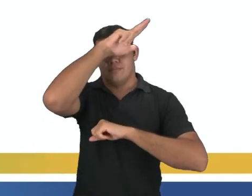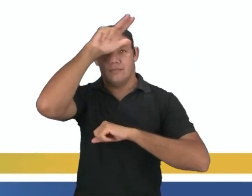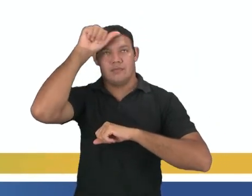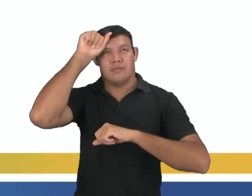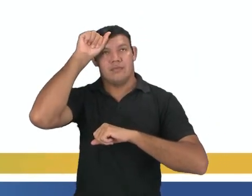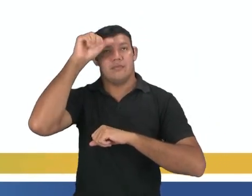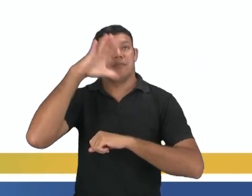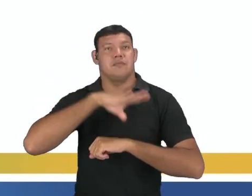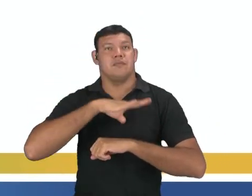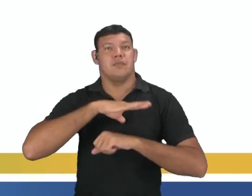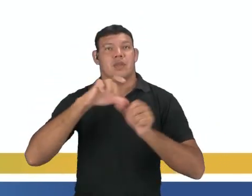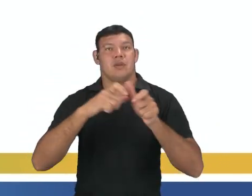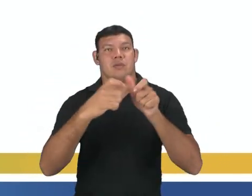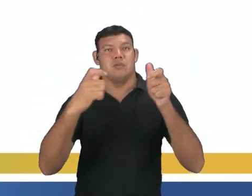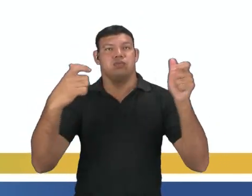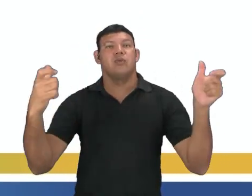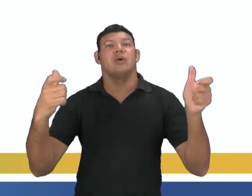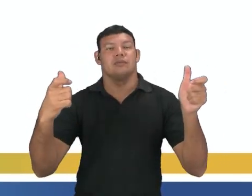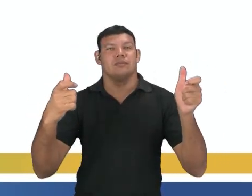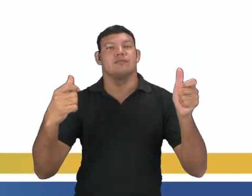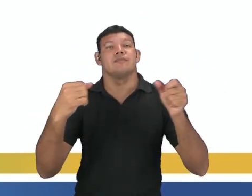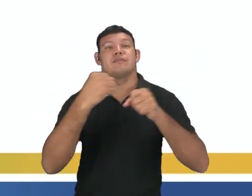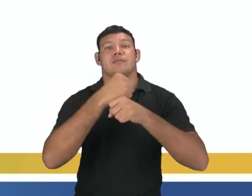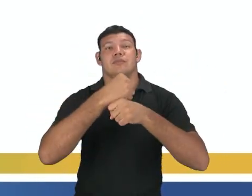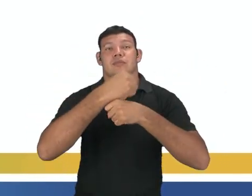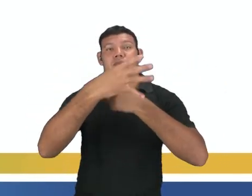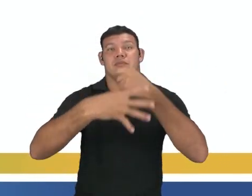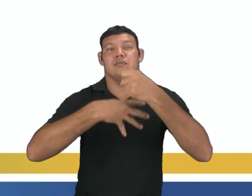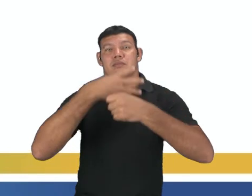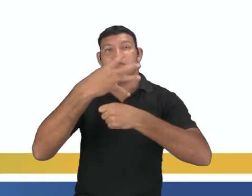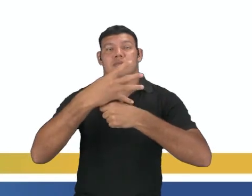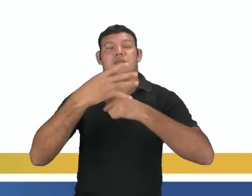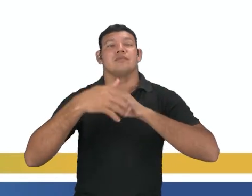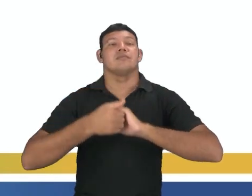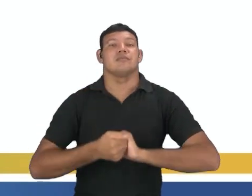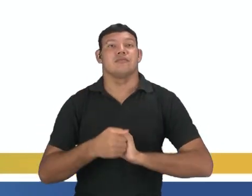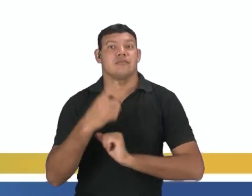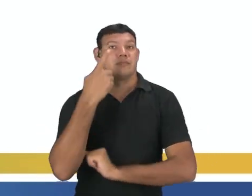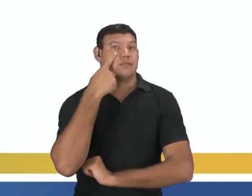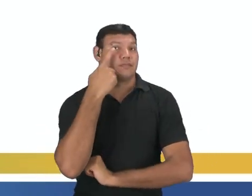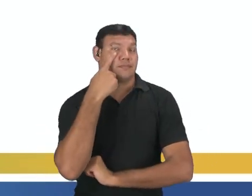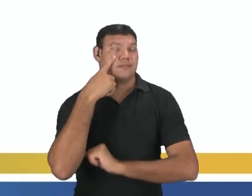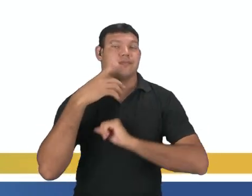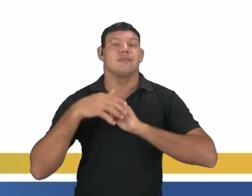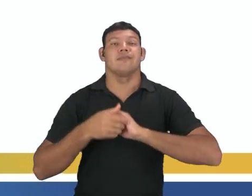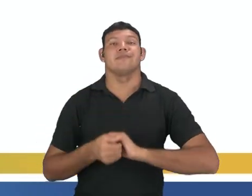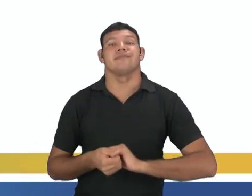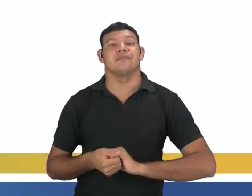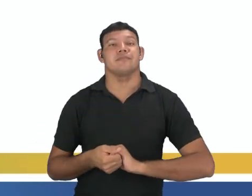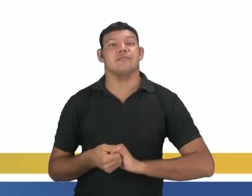de uma grande cidade nos 4 últimos anos. Olha só.